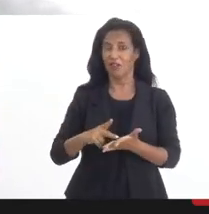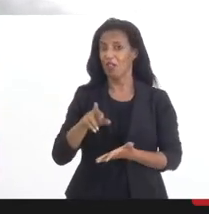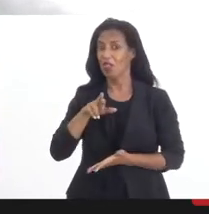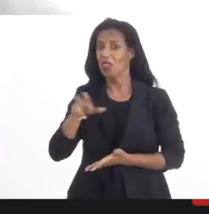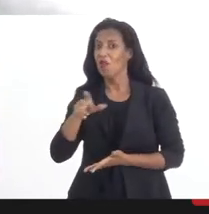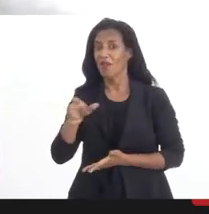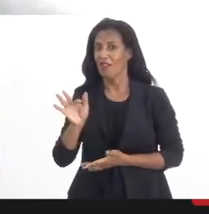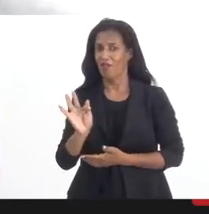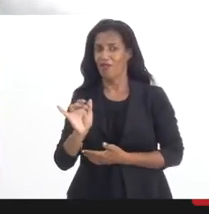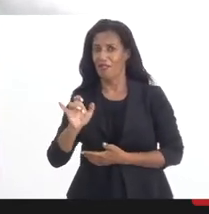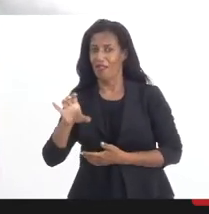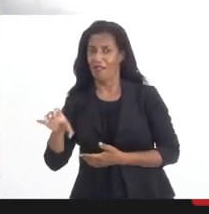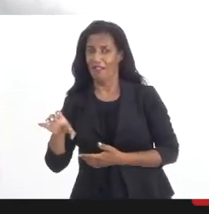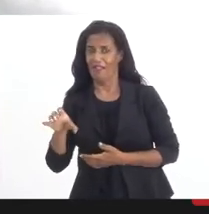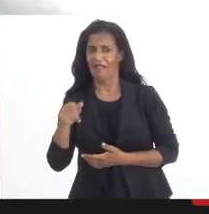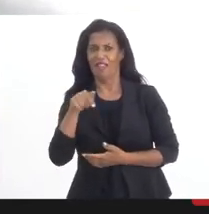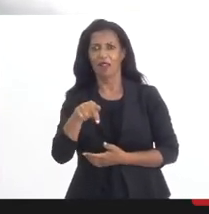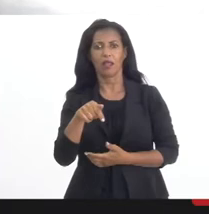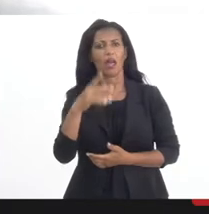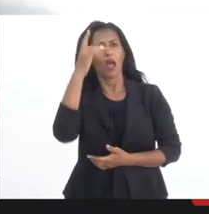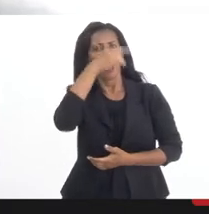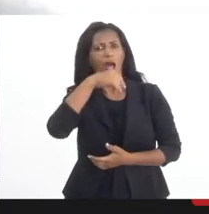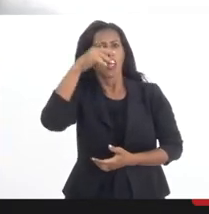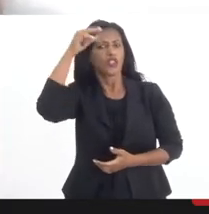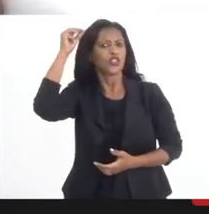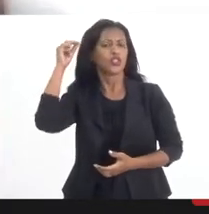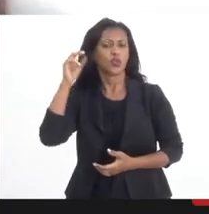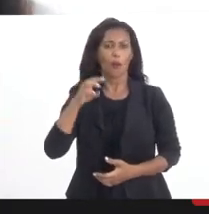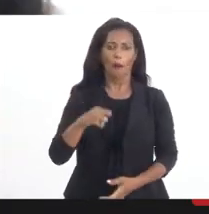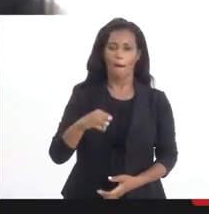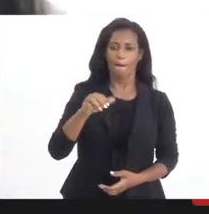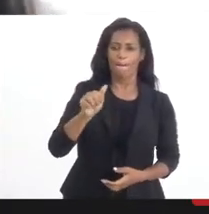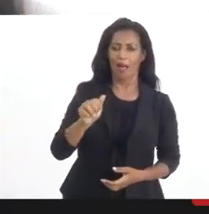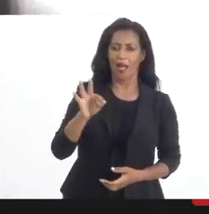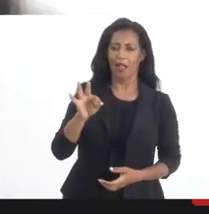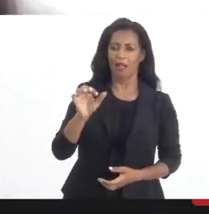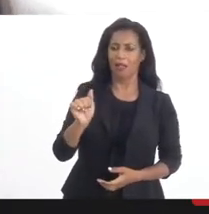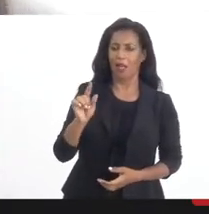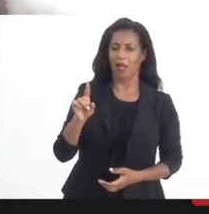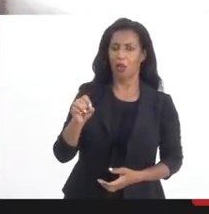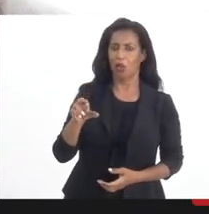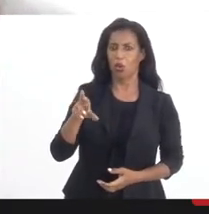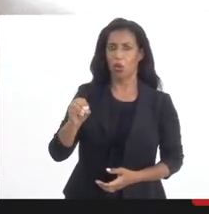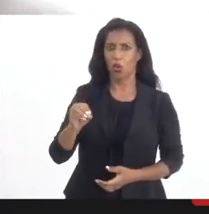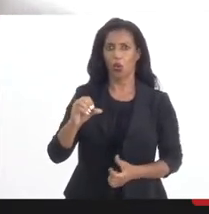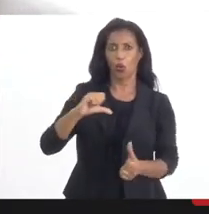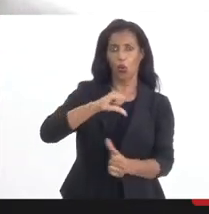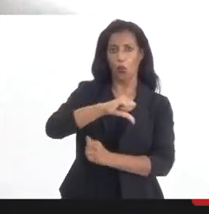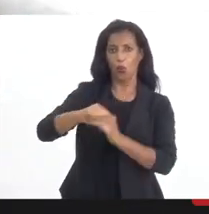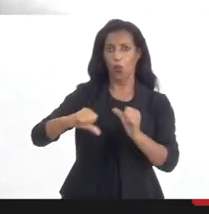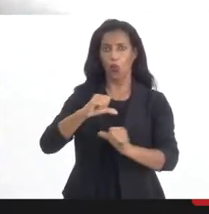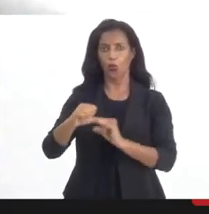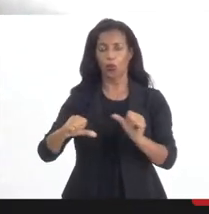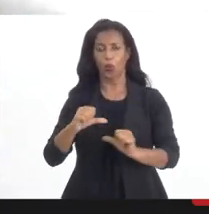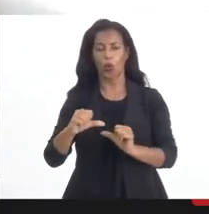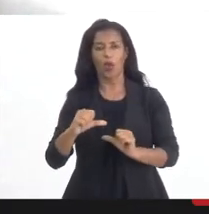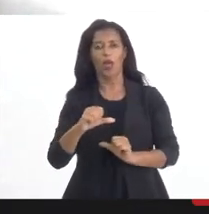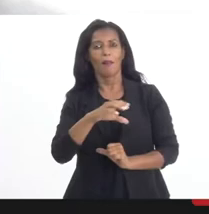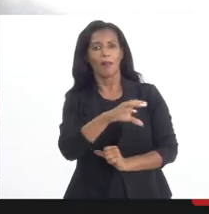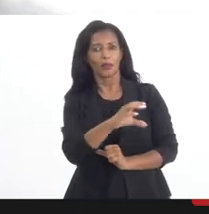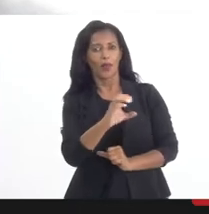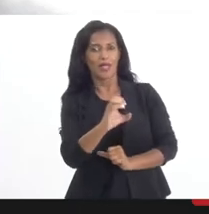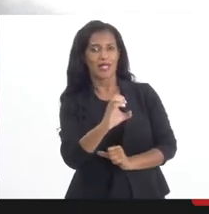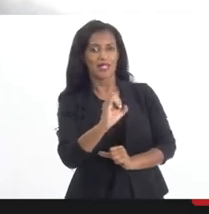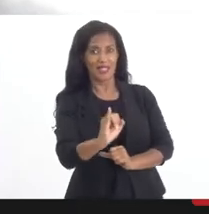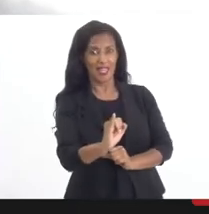FATEC. Aqui era o antigo Matadouro, passou a ser o SEI e do SEI a FATEC Santa Cruz surgiu com os cursos e implementando a